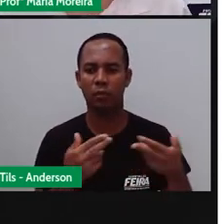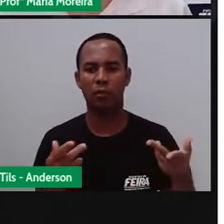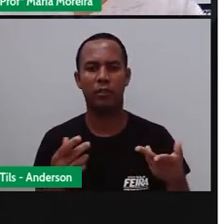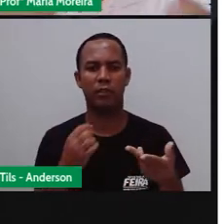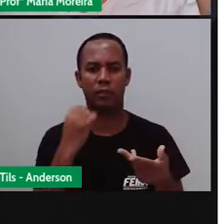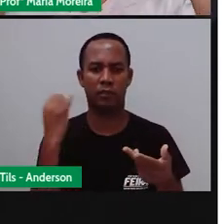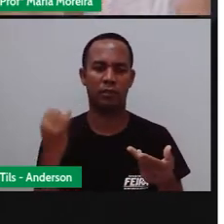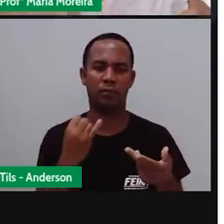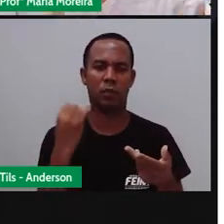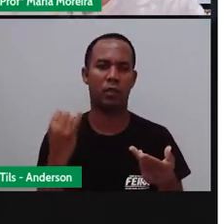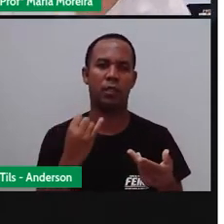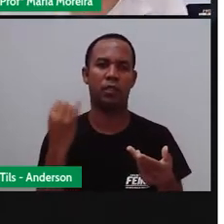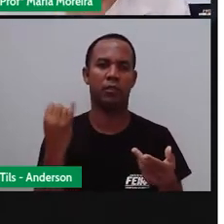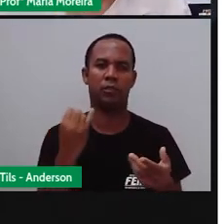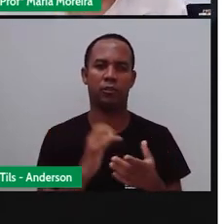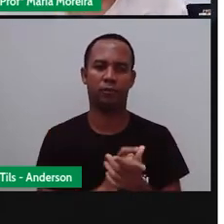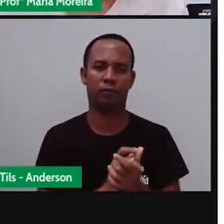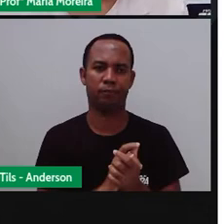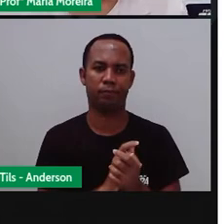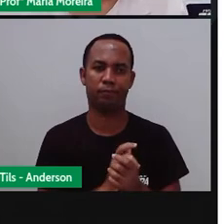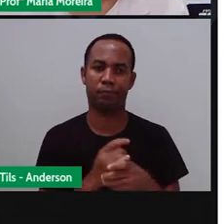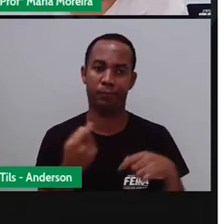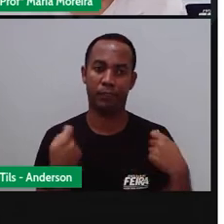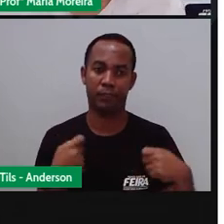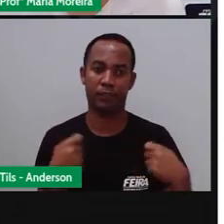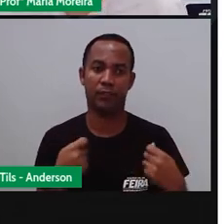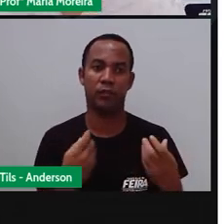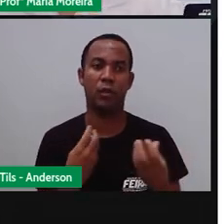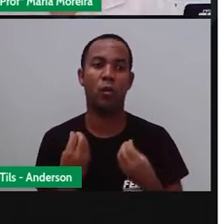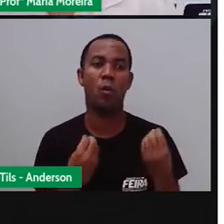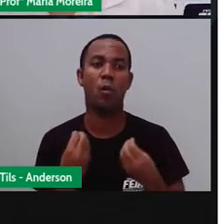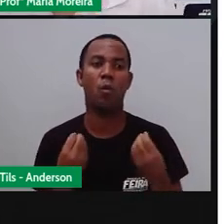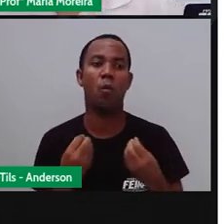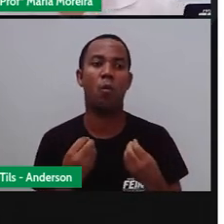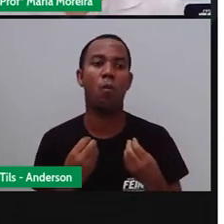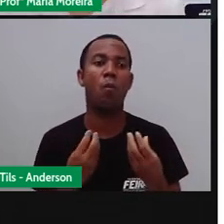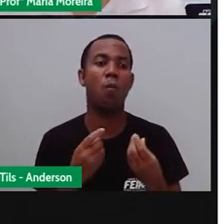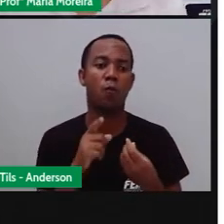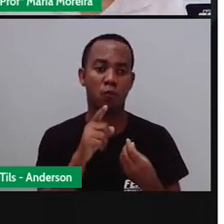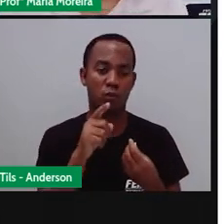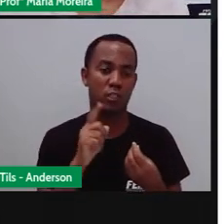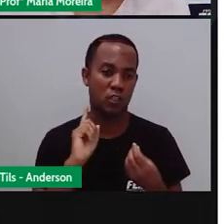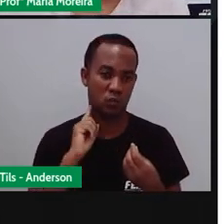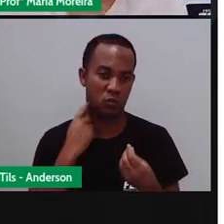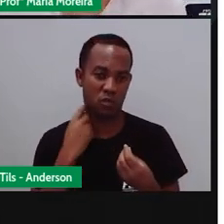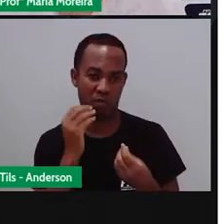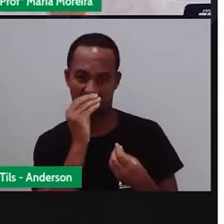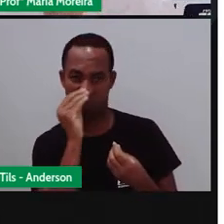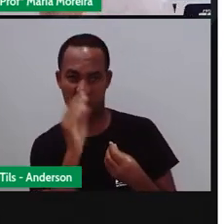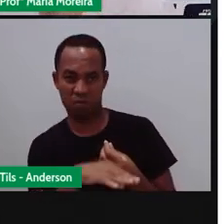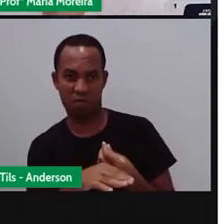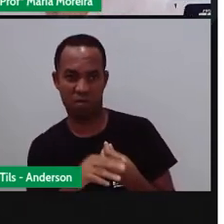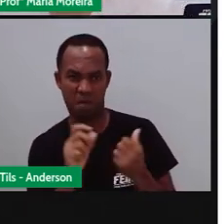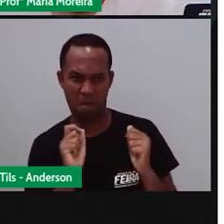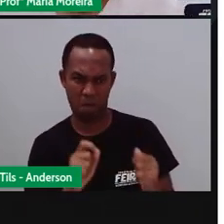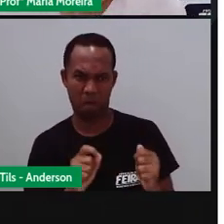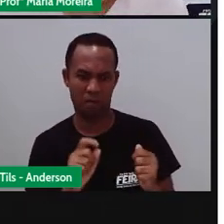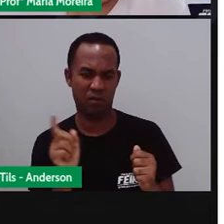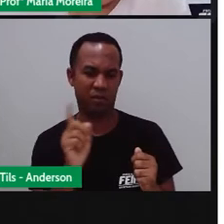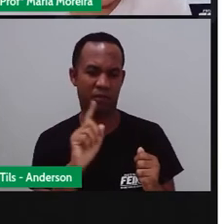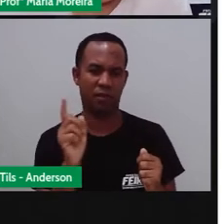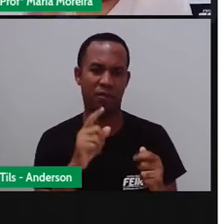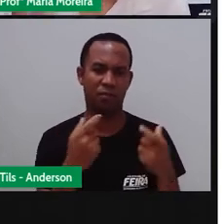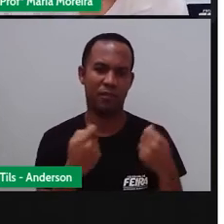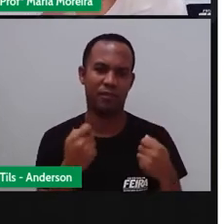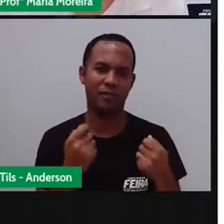são o quê? Ó, nota 10 nesse quesito. Como é que a gente pode não jogar lixo no chão, economizar energia, economizar